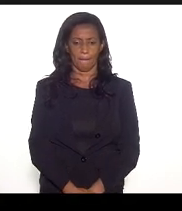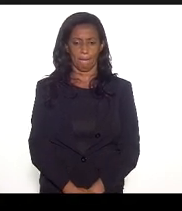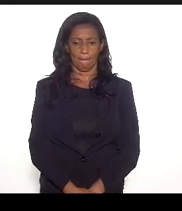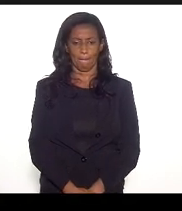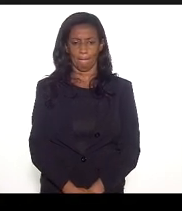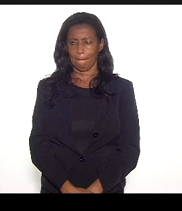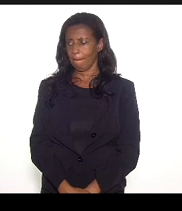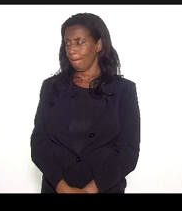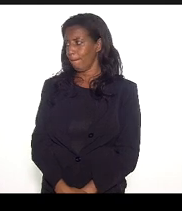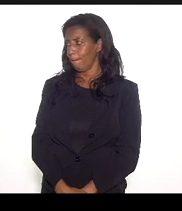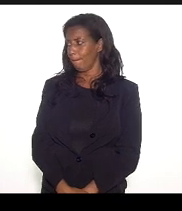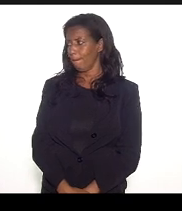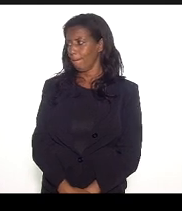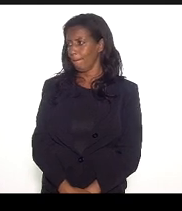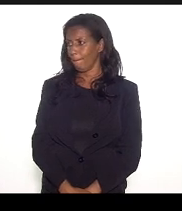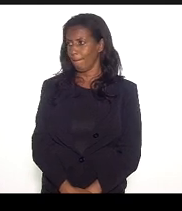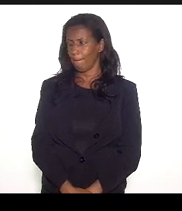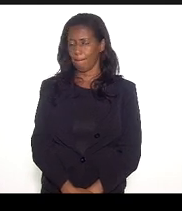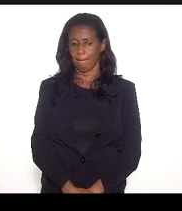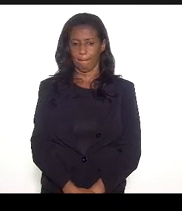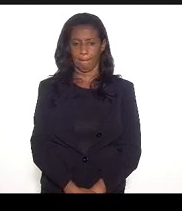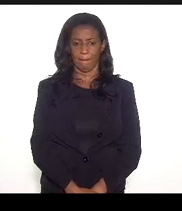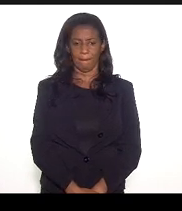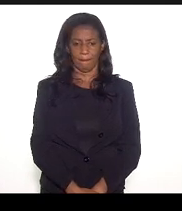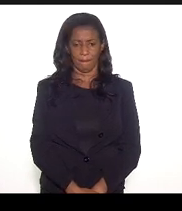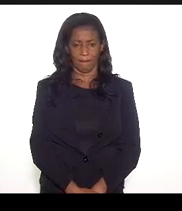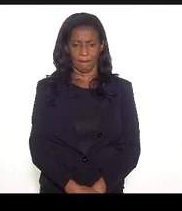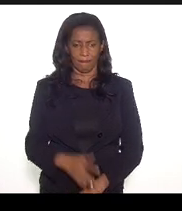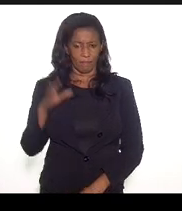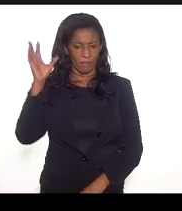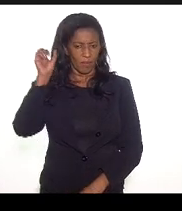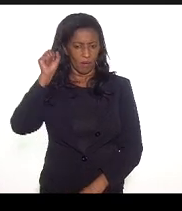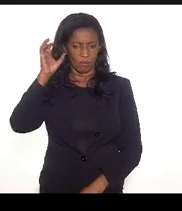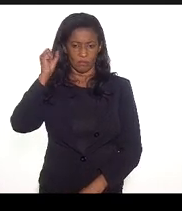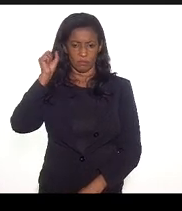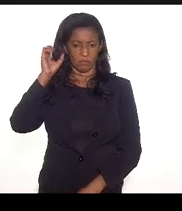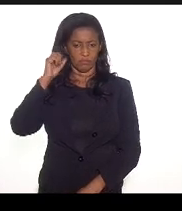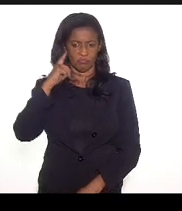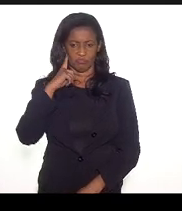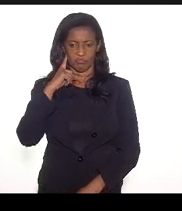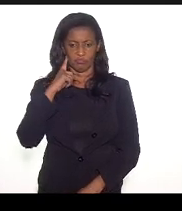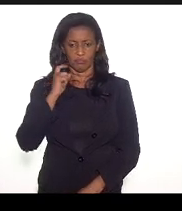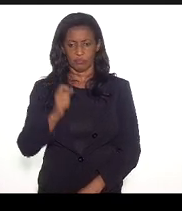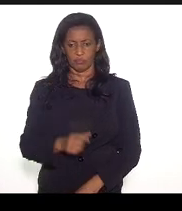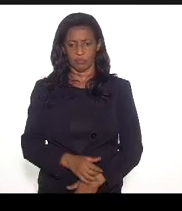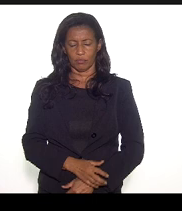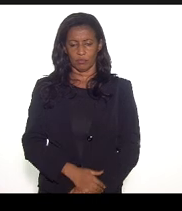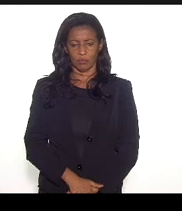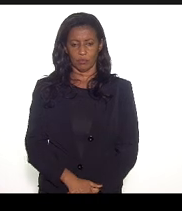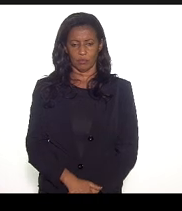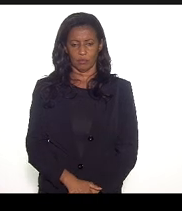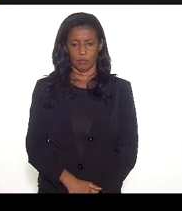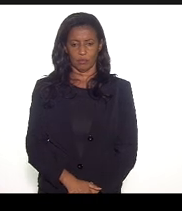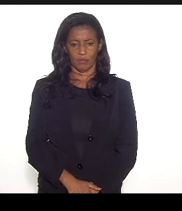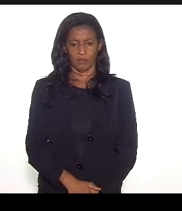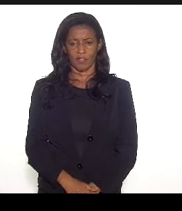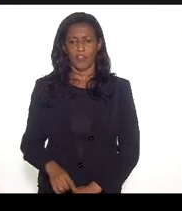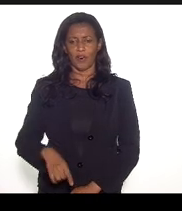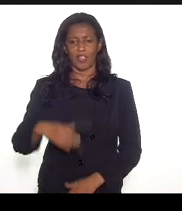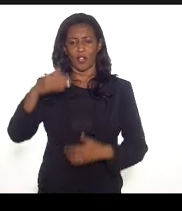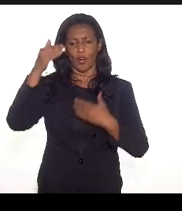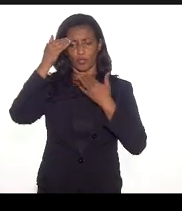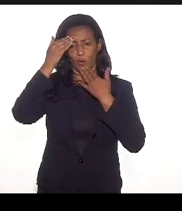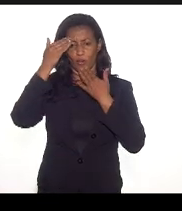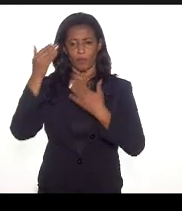mantermos os esclarecimentos que fizerem necessários. Tá bom, Tiago? Muito obrigado, hein? Um abraço. Obrigada, meu querido.